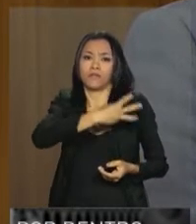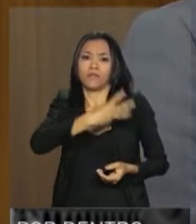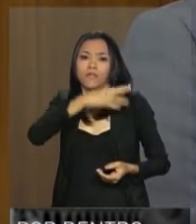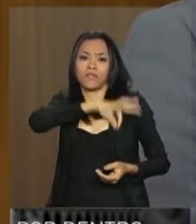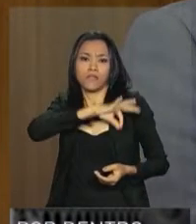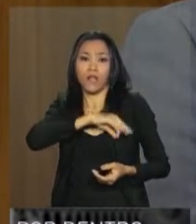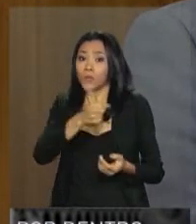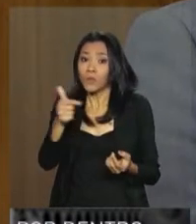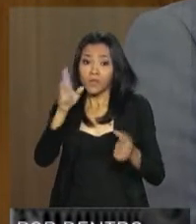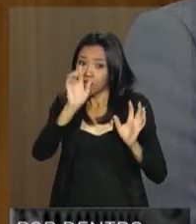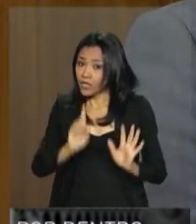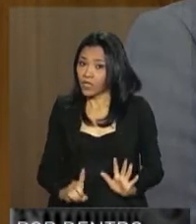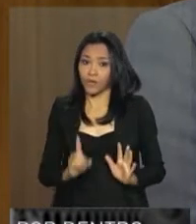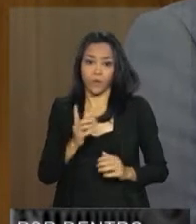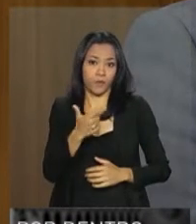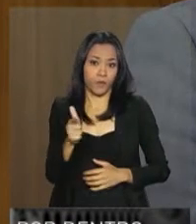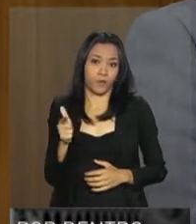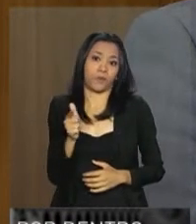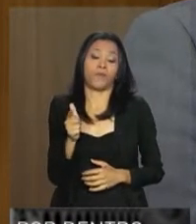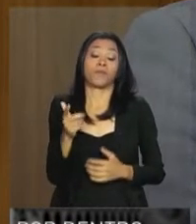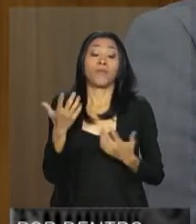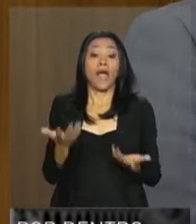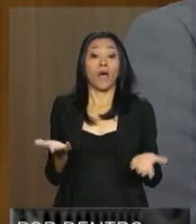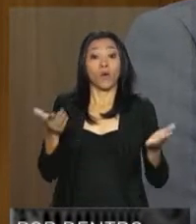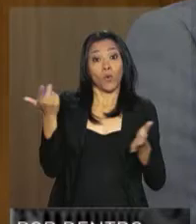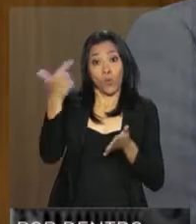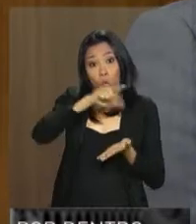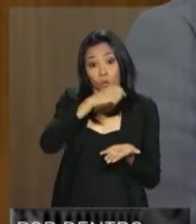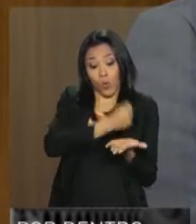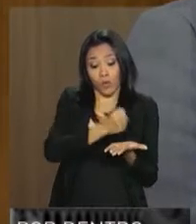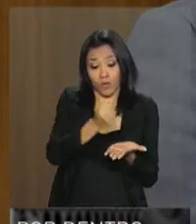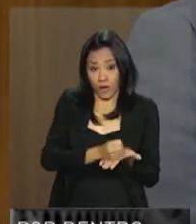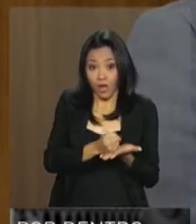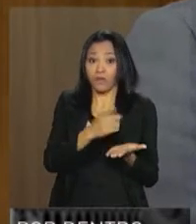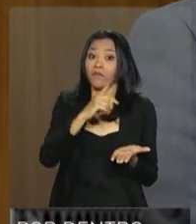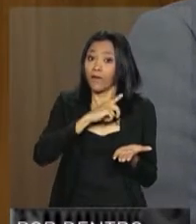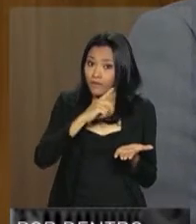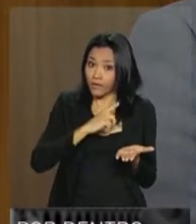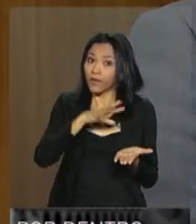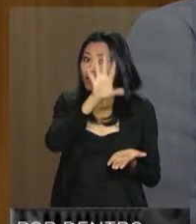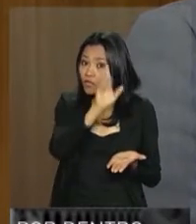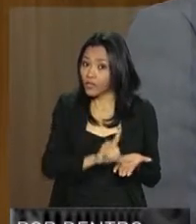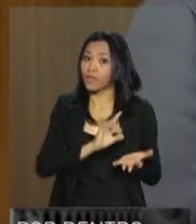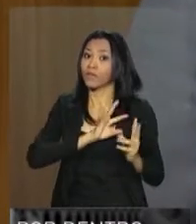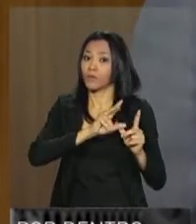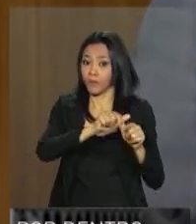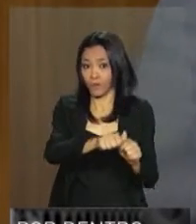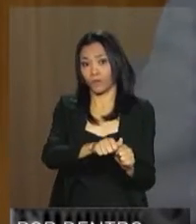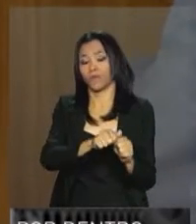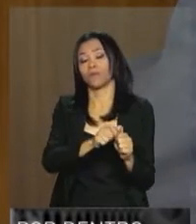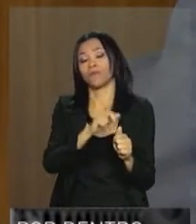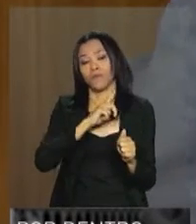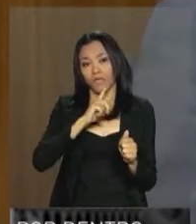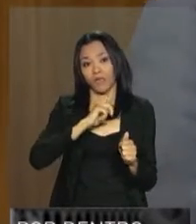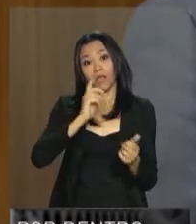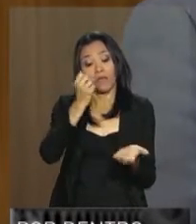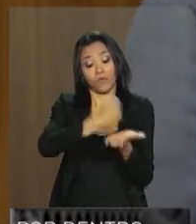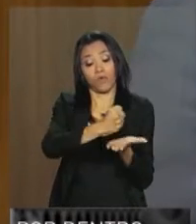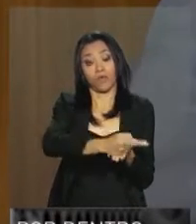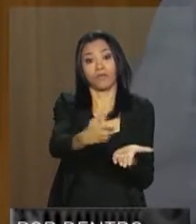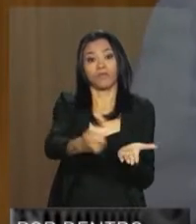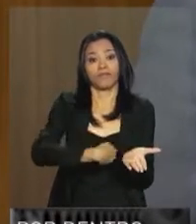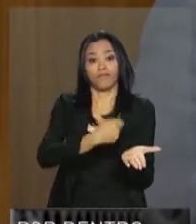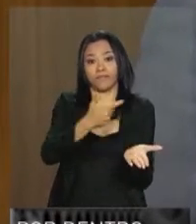do trabalho intermitente esse trabalhador terá direito a todos esses benefícios e você veja bem que o